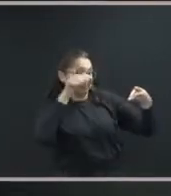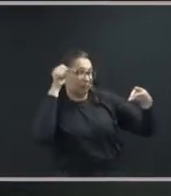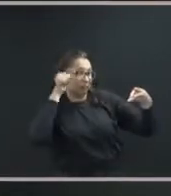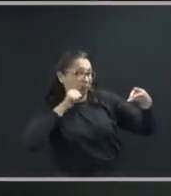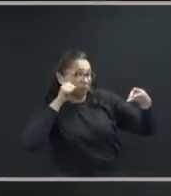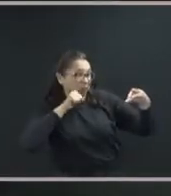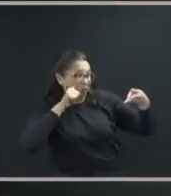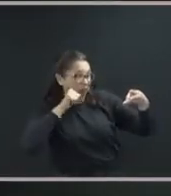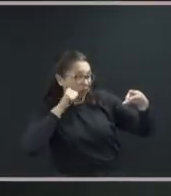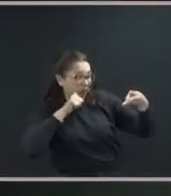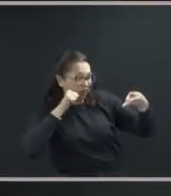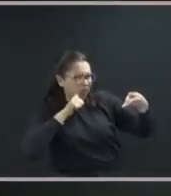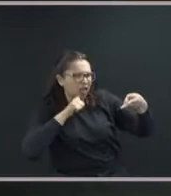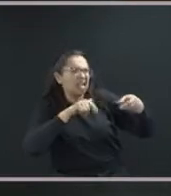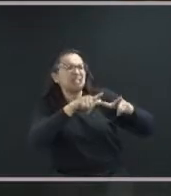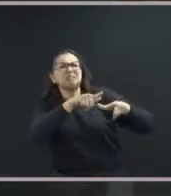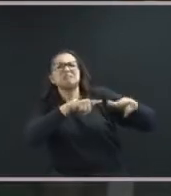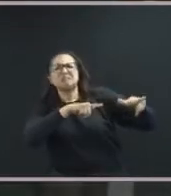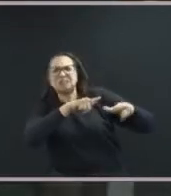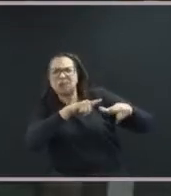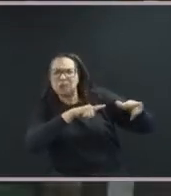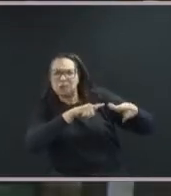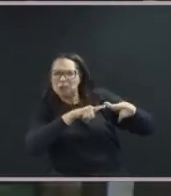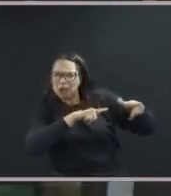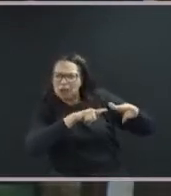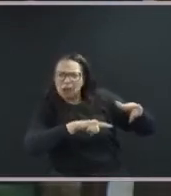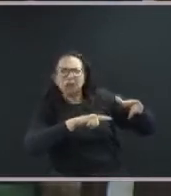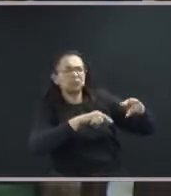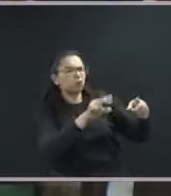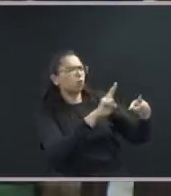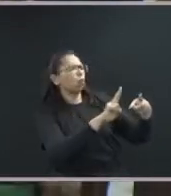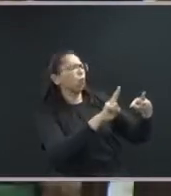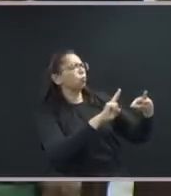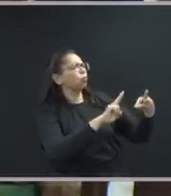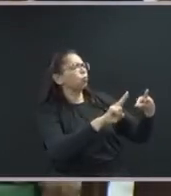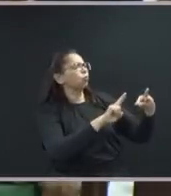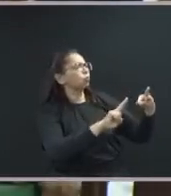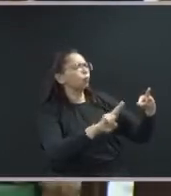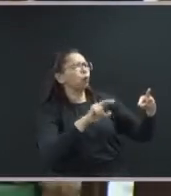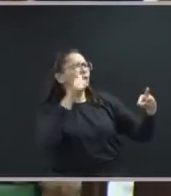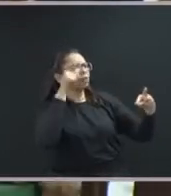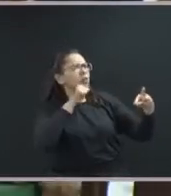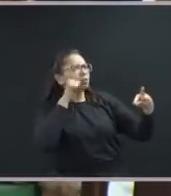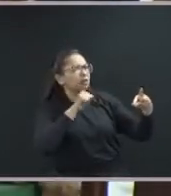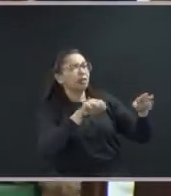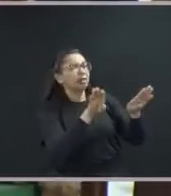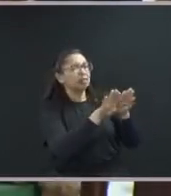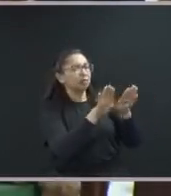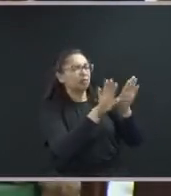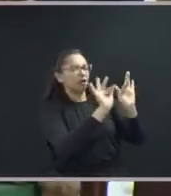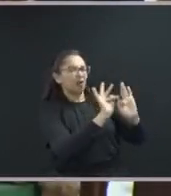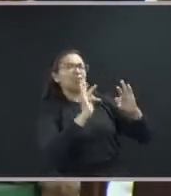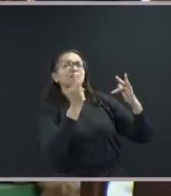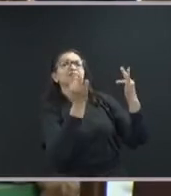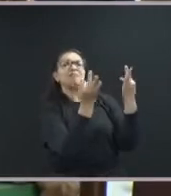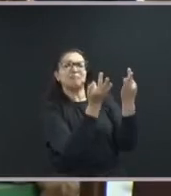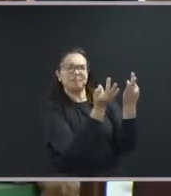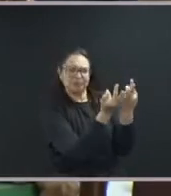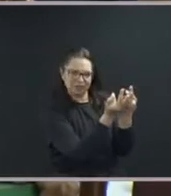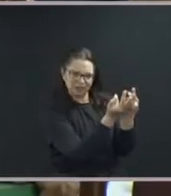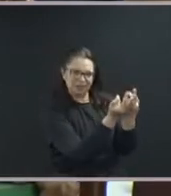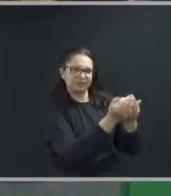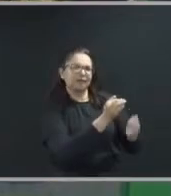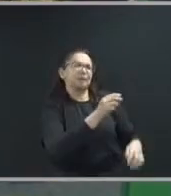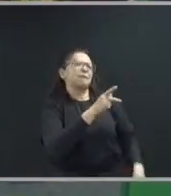as quais trabalham no Senhor. Só mulheres, vai citando aqui, presta atenção nas famílias. Saudai a amada Persite,